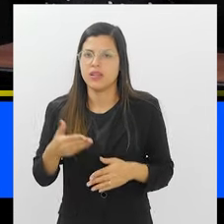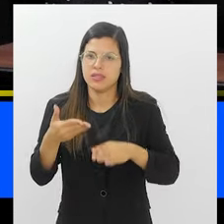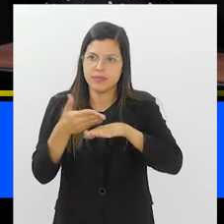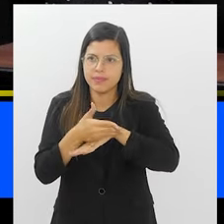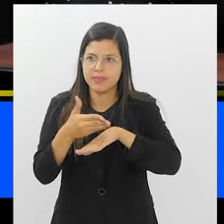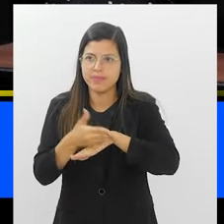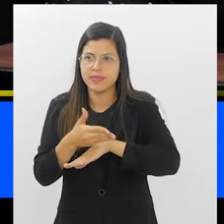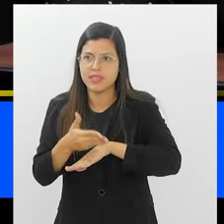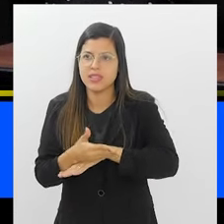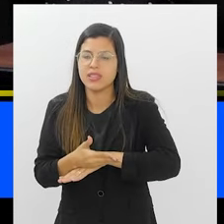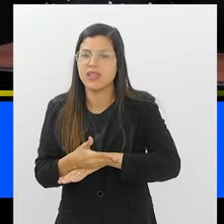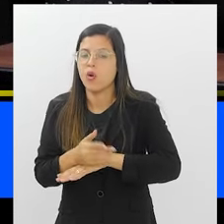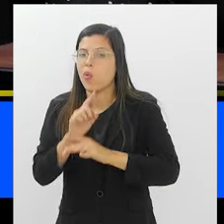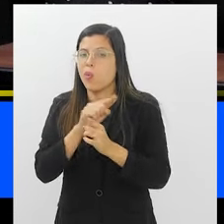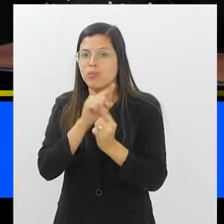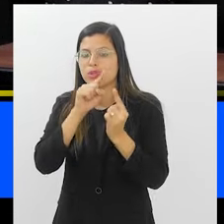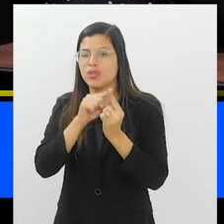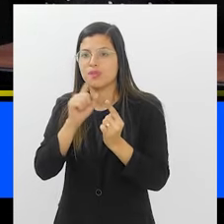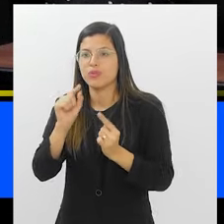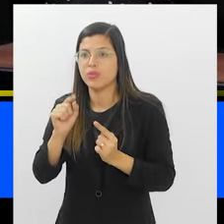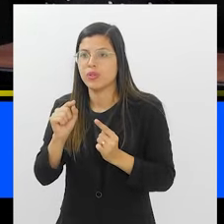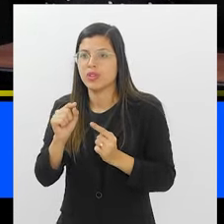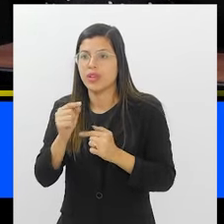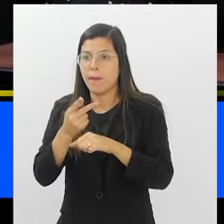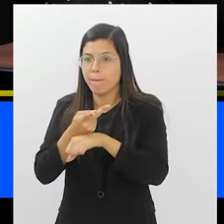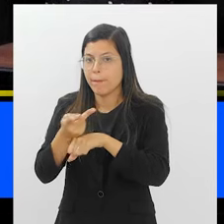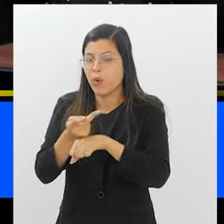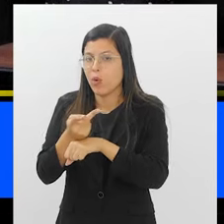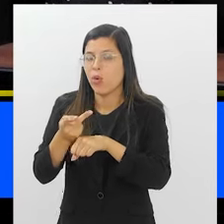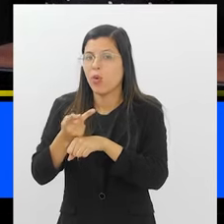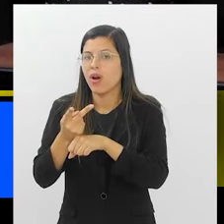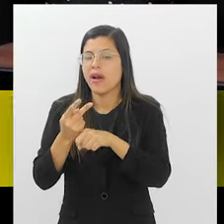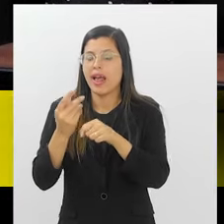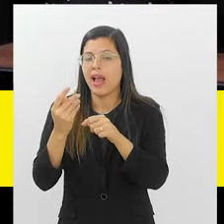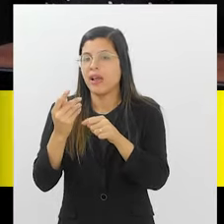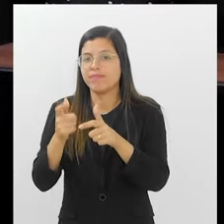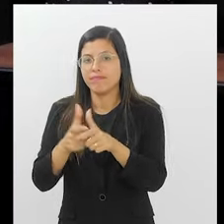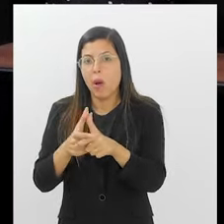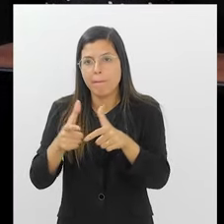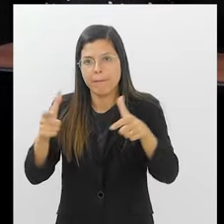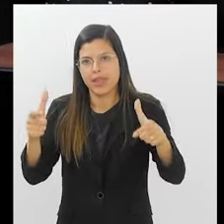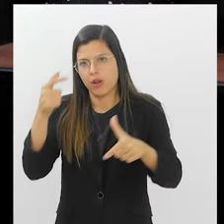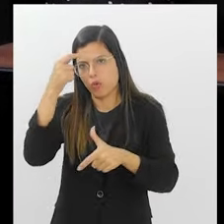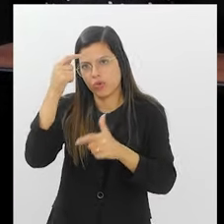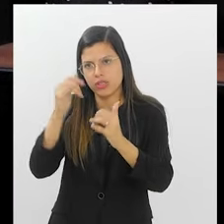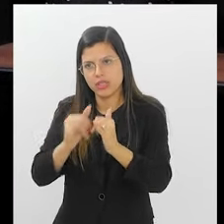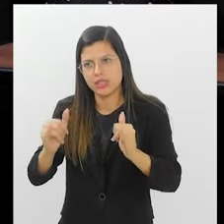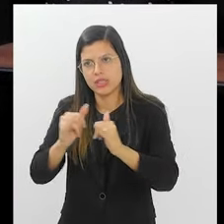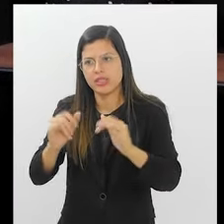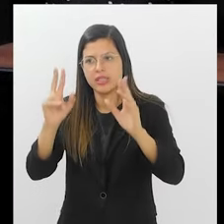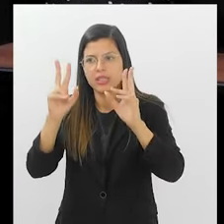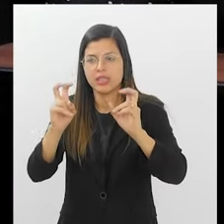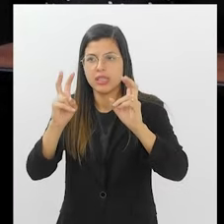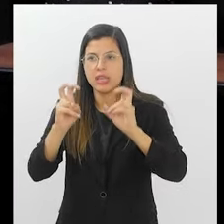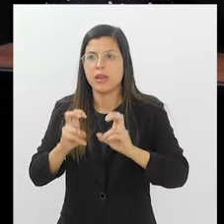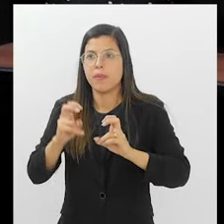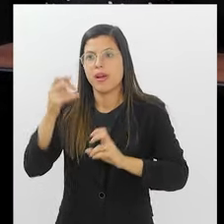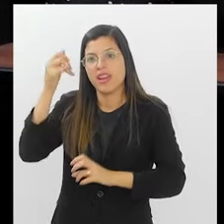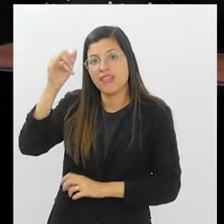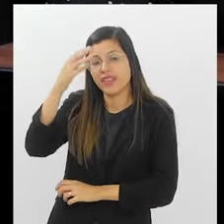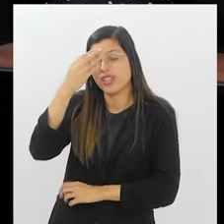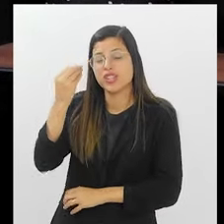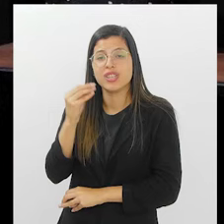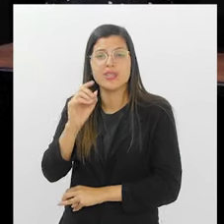a nossa participação é no sentido realmente de procurar aumentar cada vez mais a conscientização sobre esse tema, não